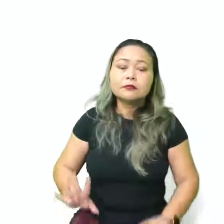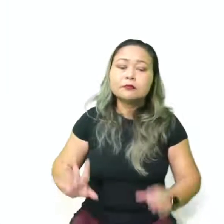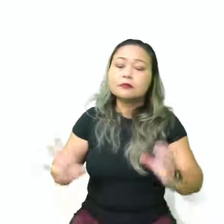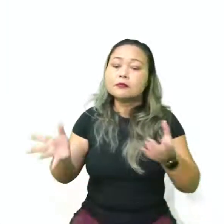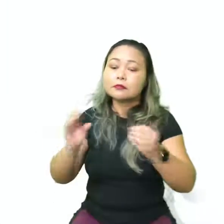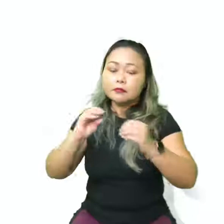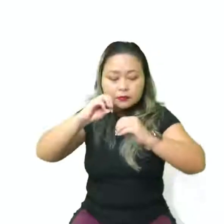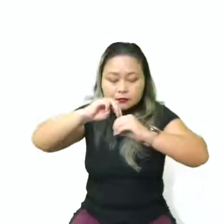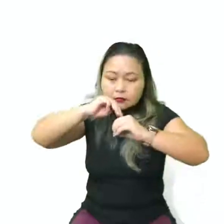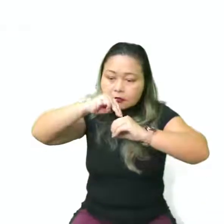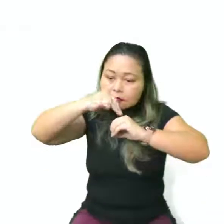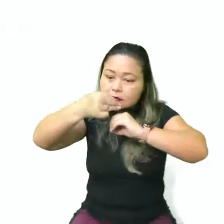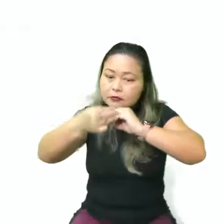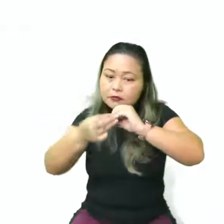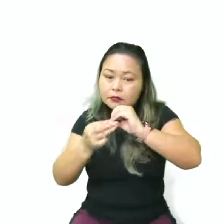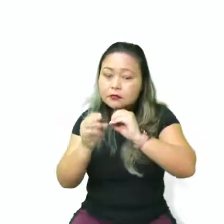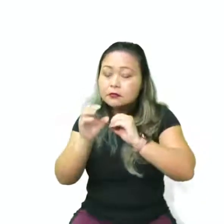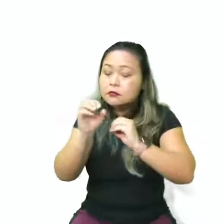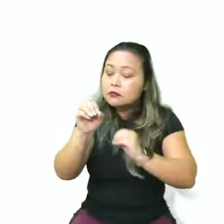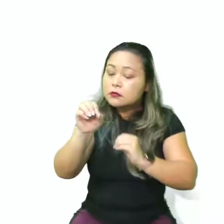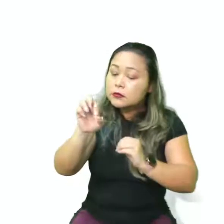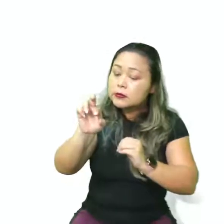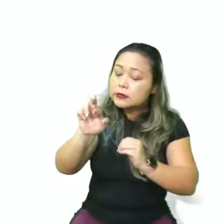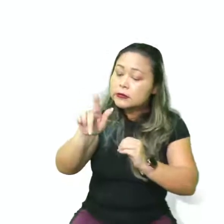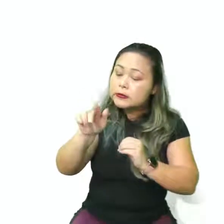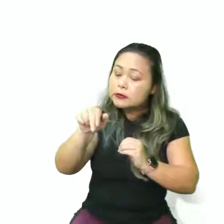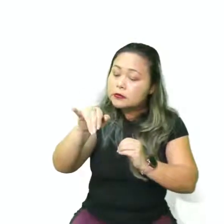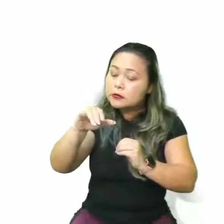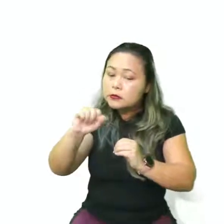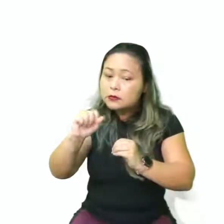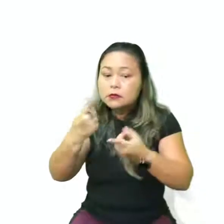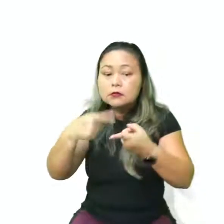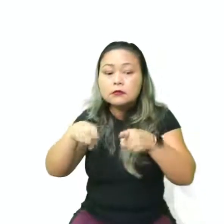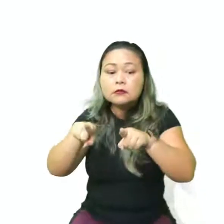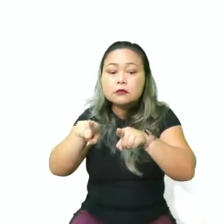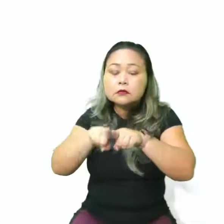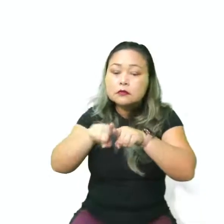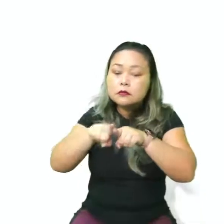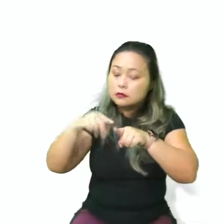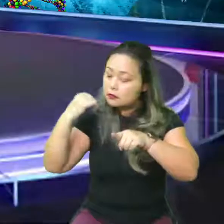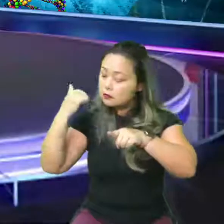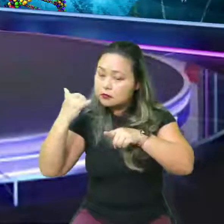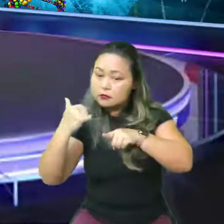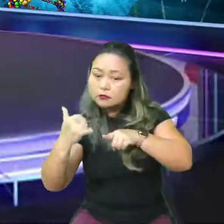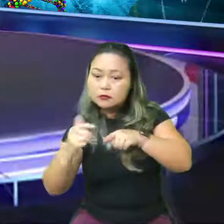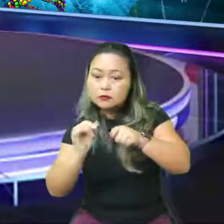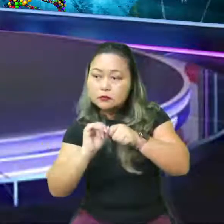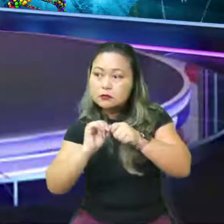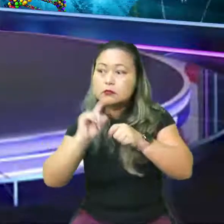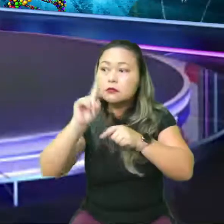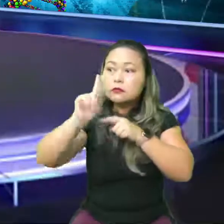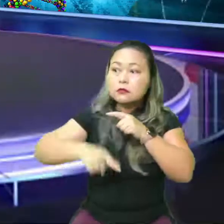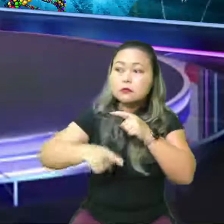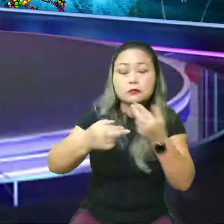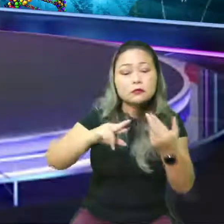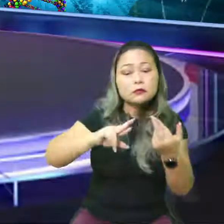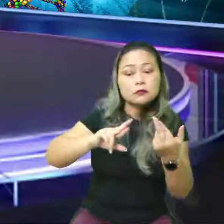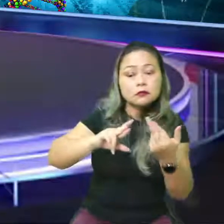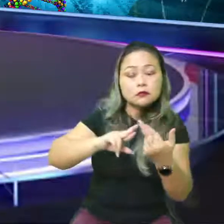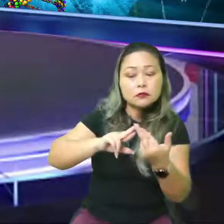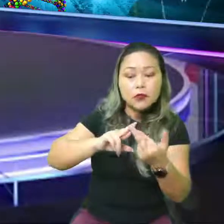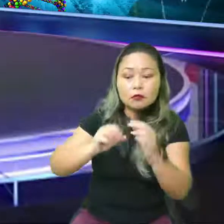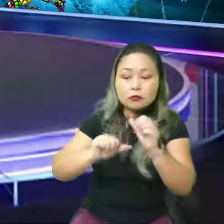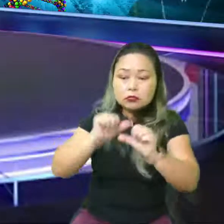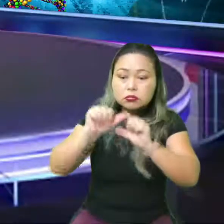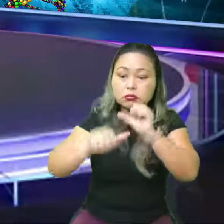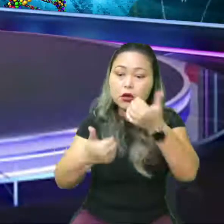Moléculas orgânicas e também a fonte de energia para essas reações químicas. Toda vez que a gente fala